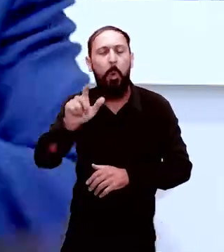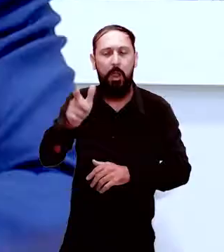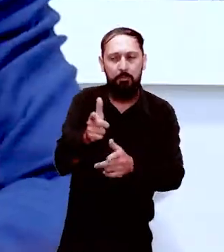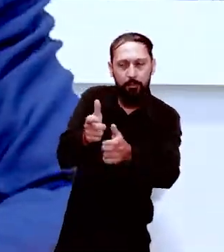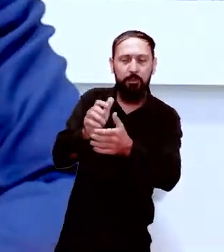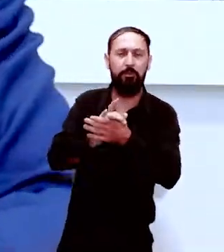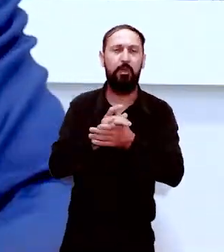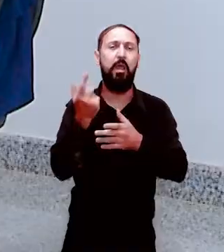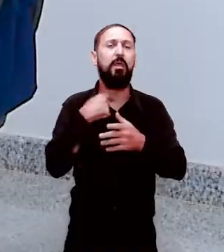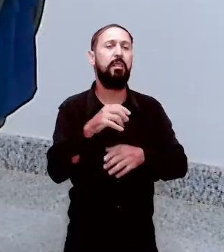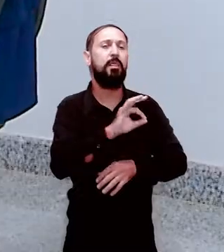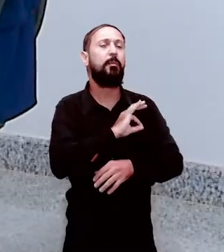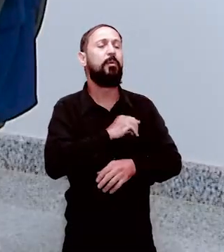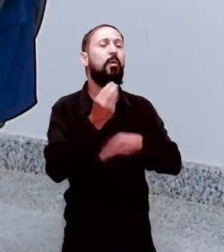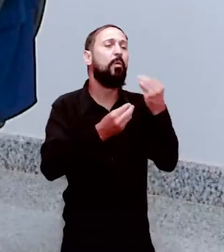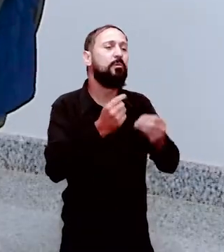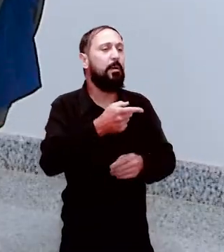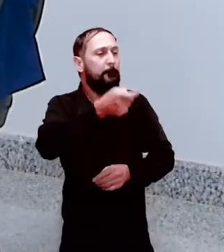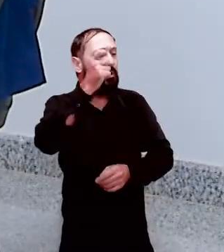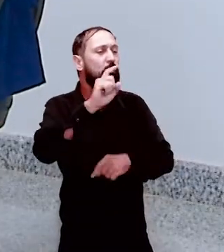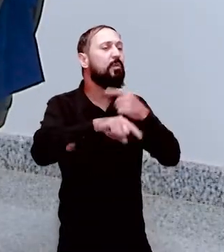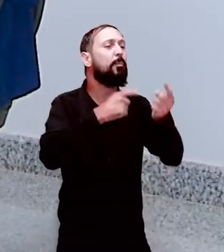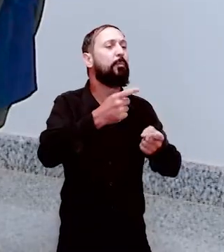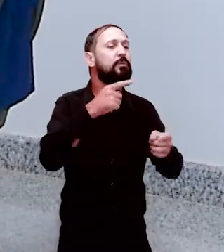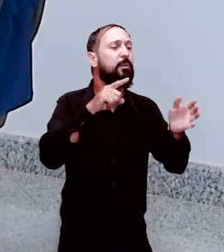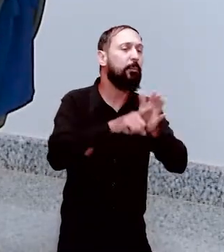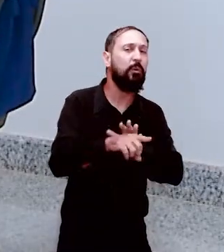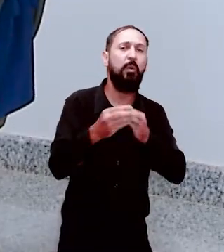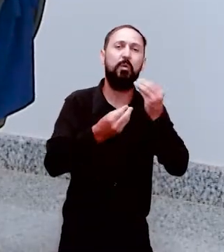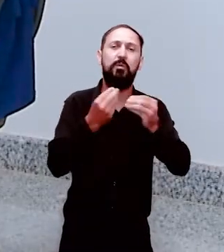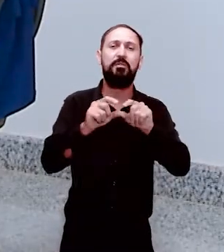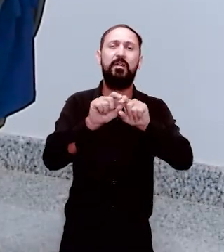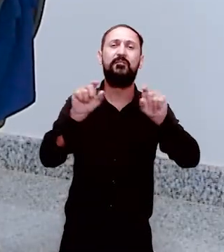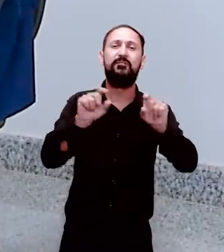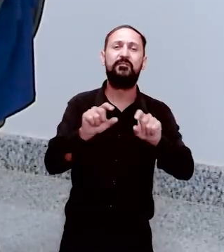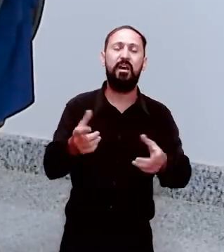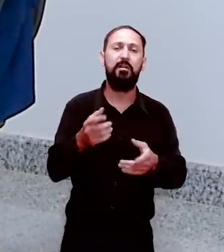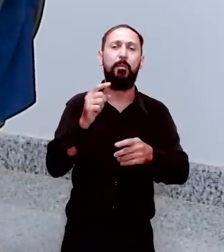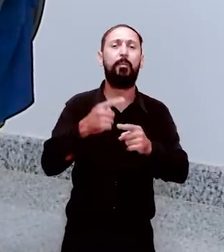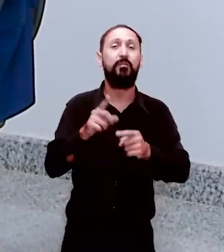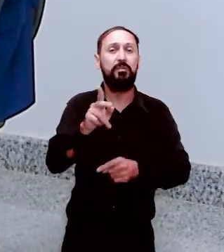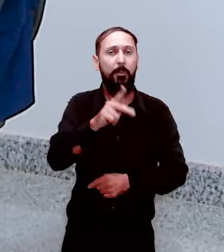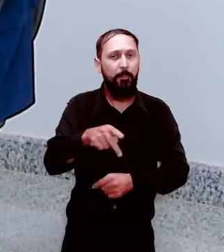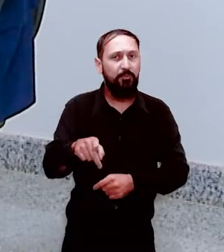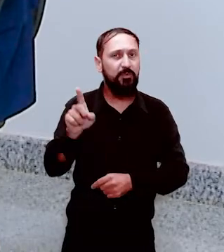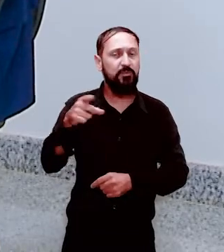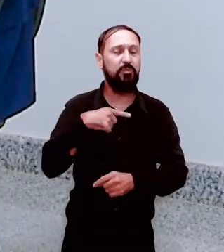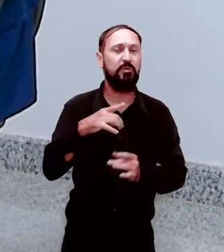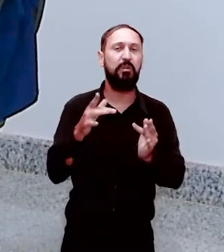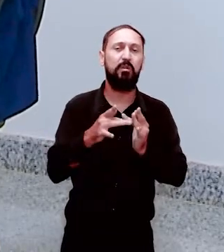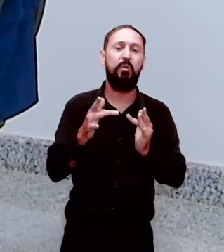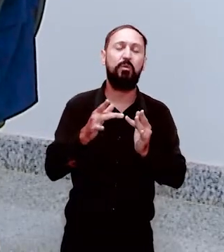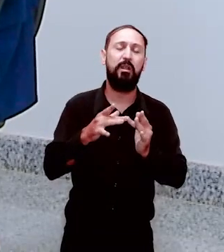né? Você atira primeiro para perguntar depois. Como é que você lida com essas frases no cotidiano, já que você é professor e lida lá com formação de